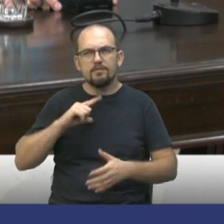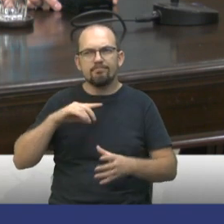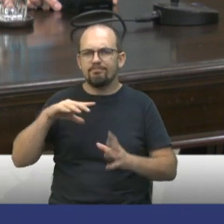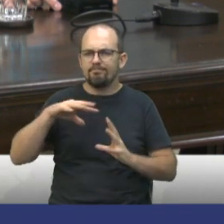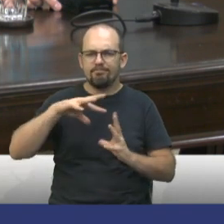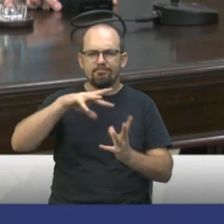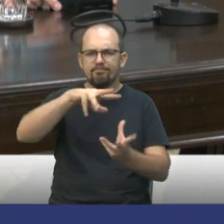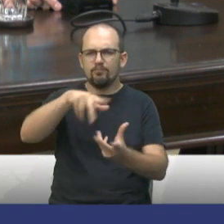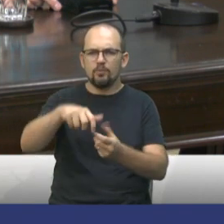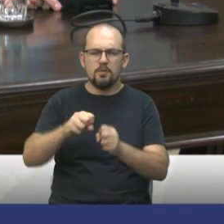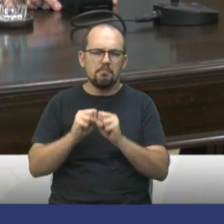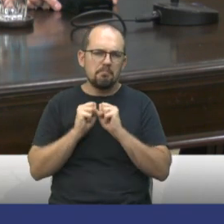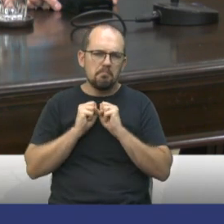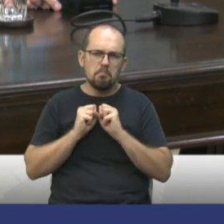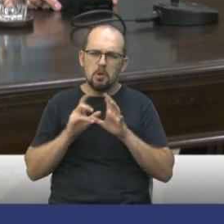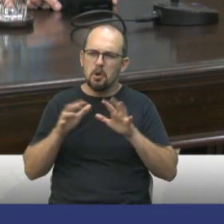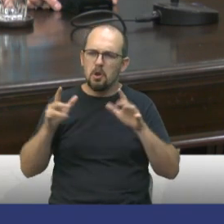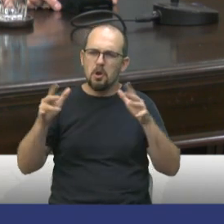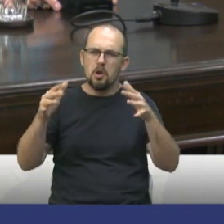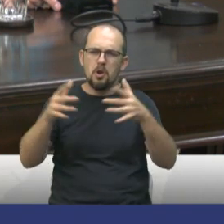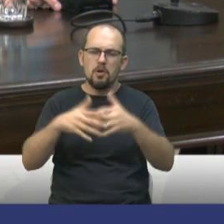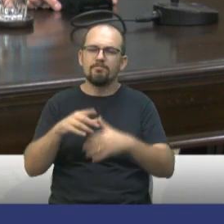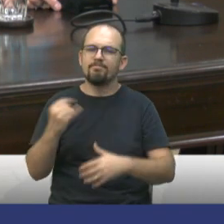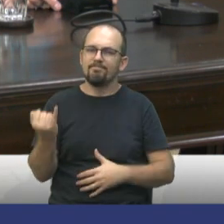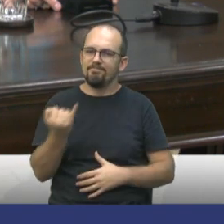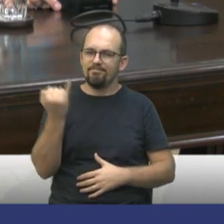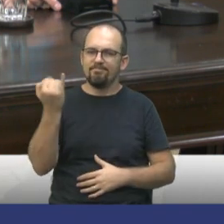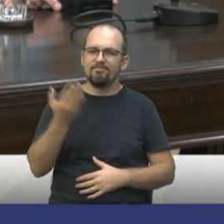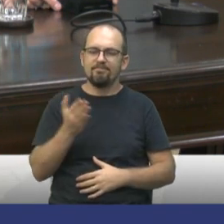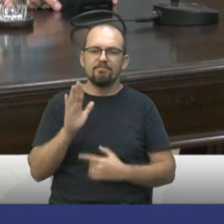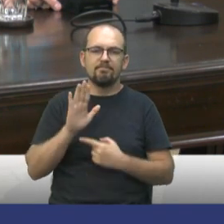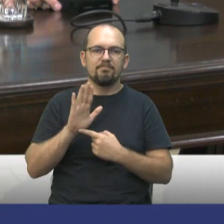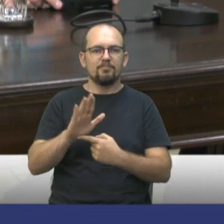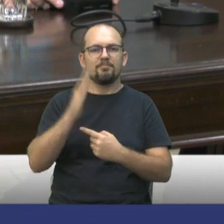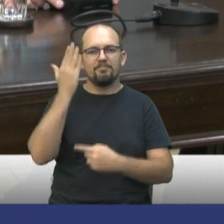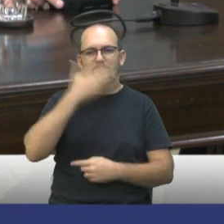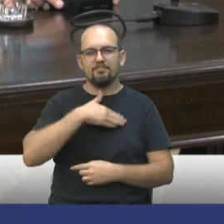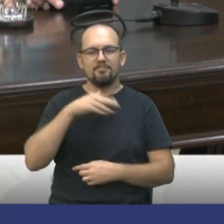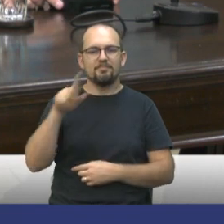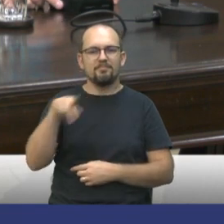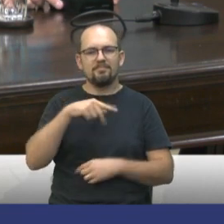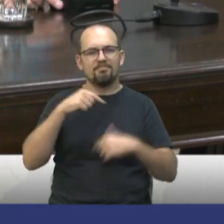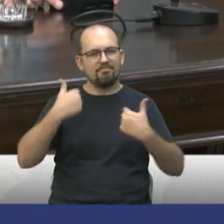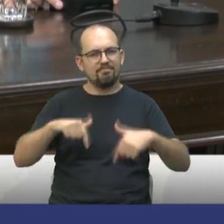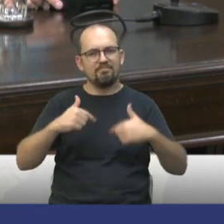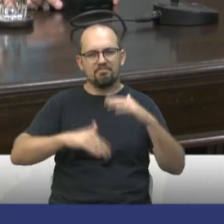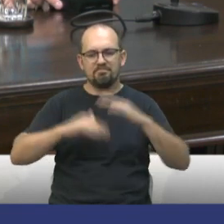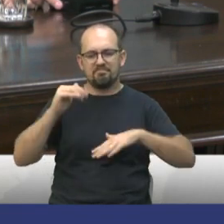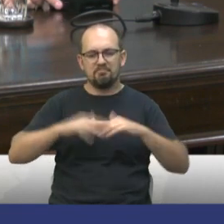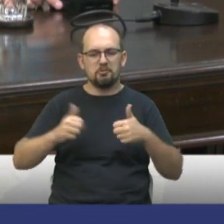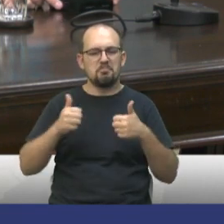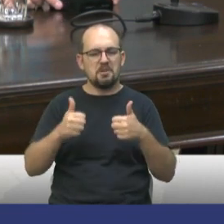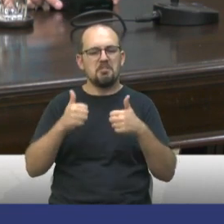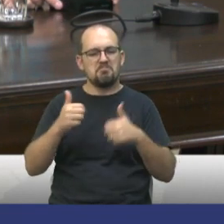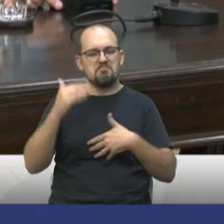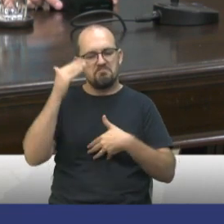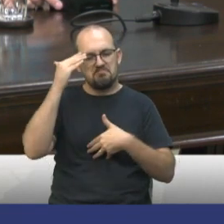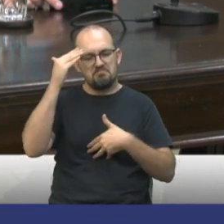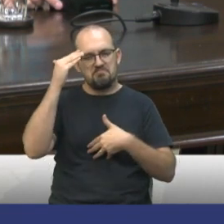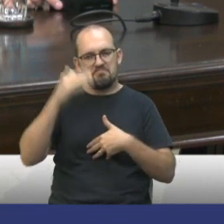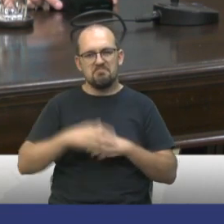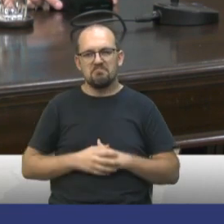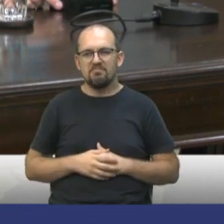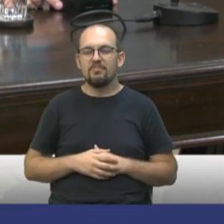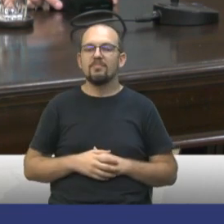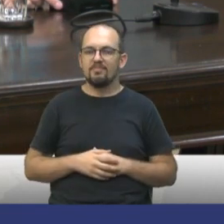mundial. E isso é muito importante, isso prova que os mestres estão trabalhando muito bem, obrigado, né? E aí a prova